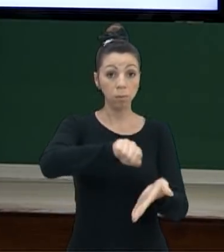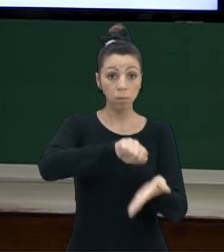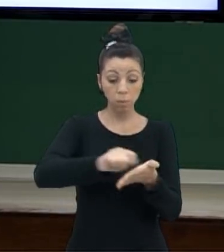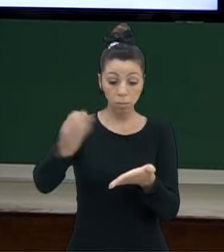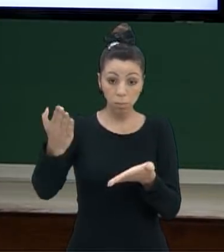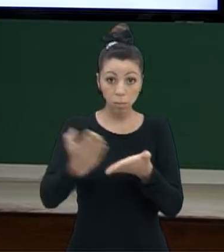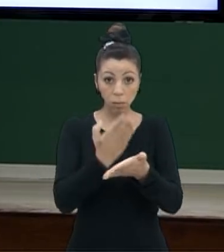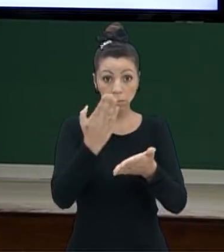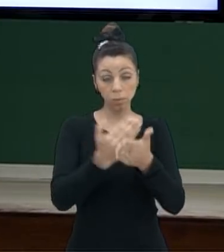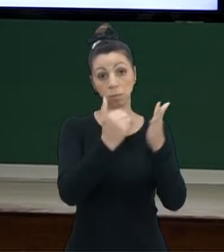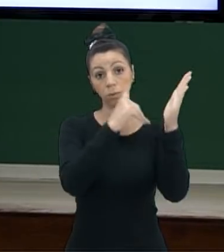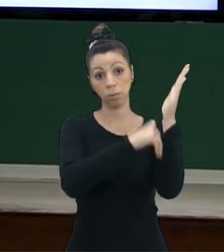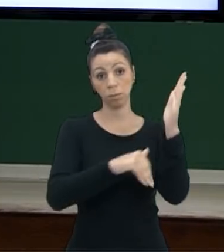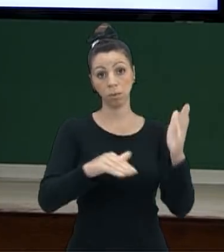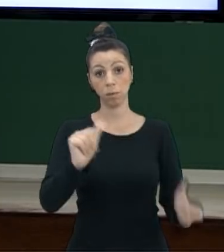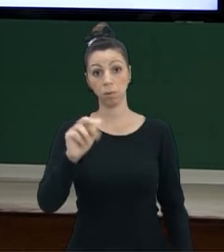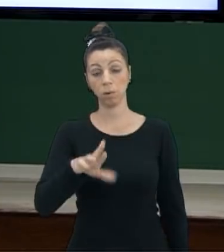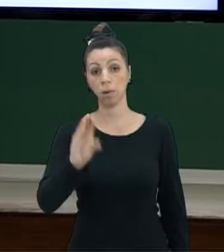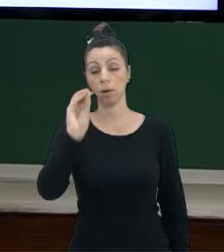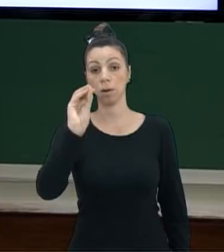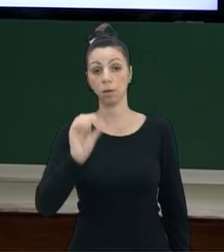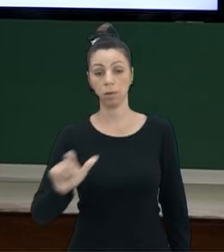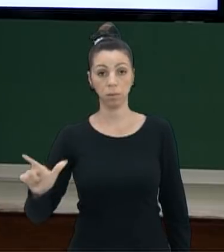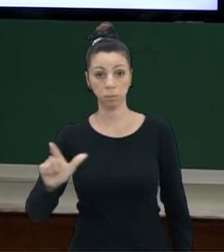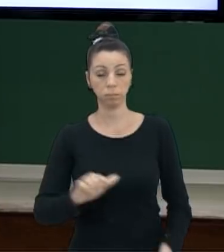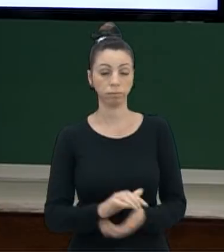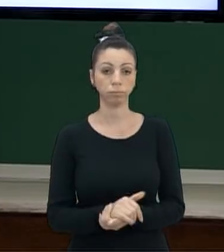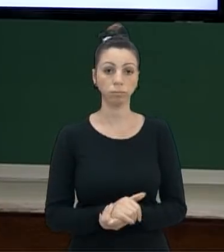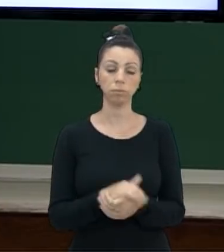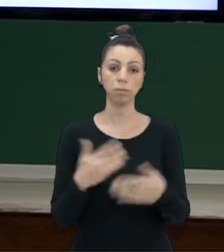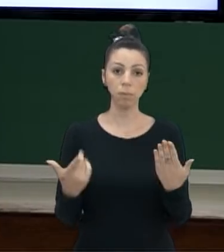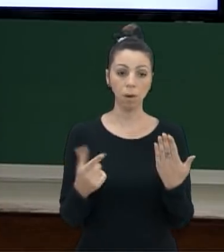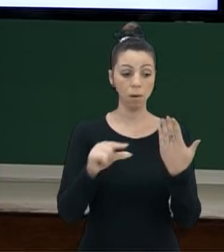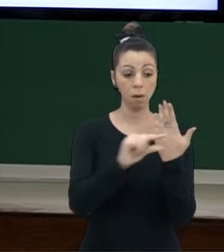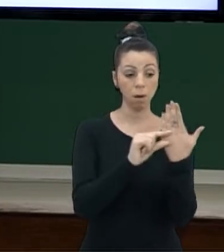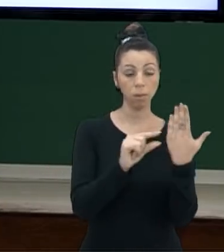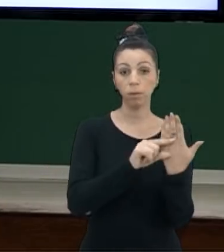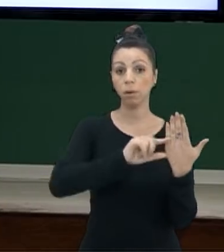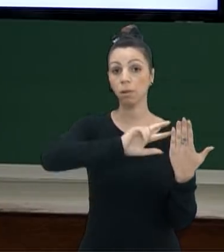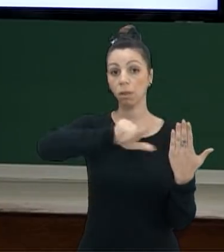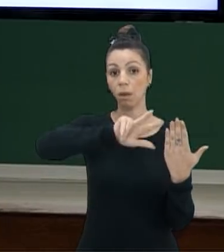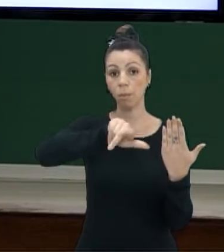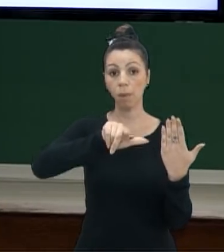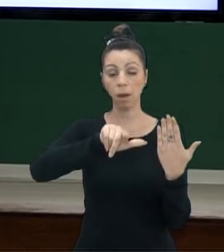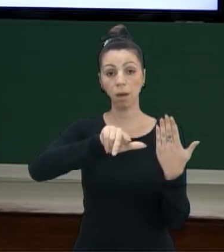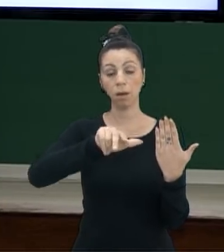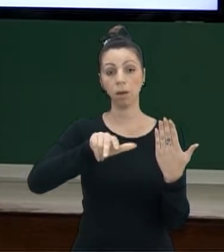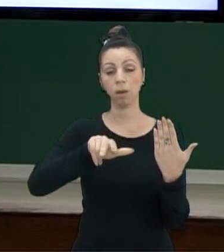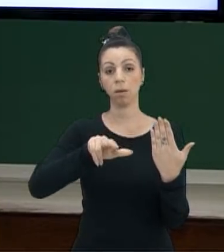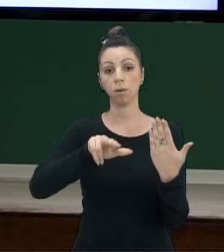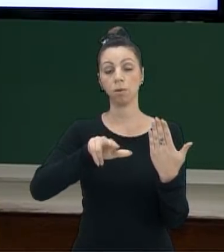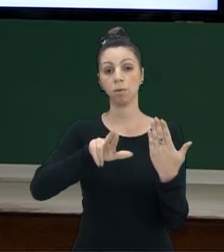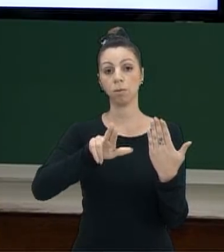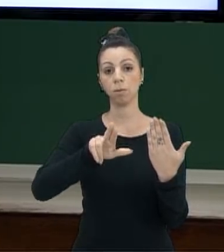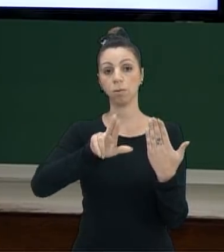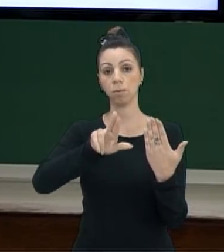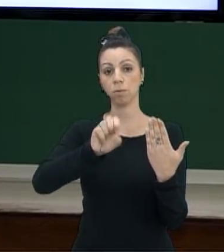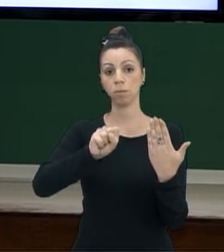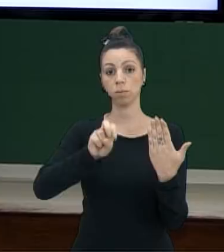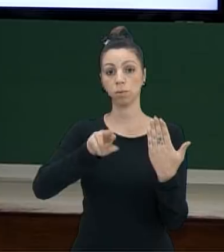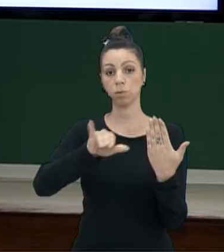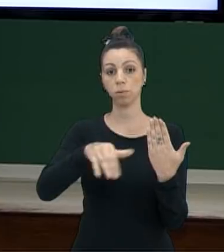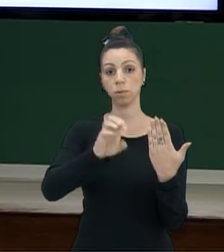a autora do Diário de Carol não está fazendo ação. Não é ela que é o sujeito, eu sou o sujeito. Ela